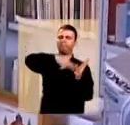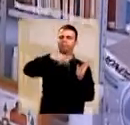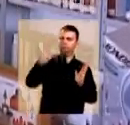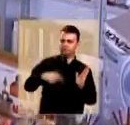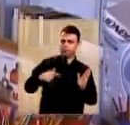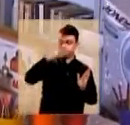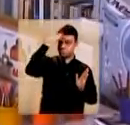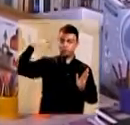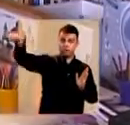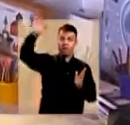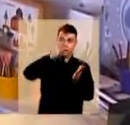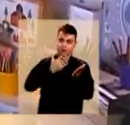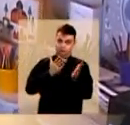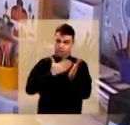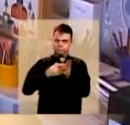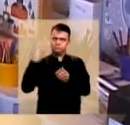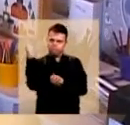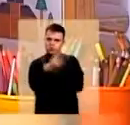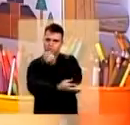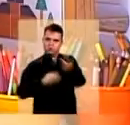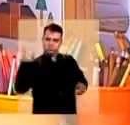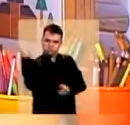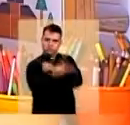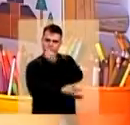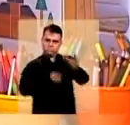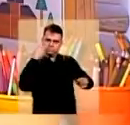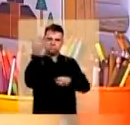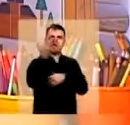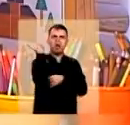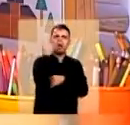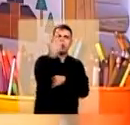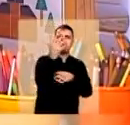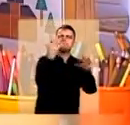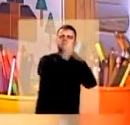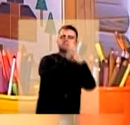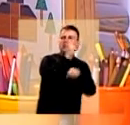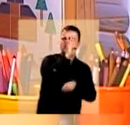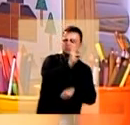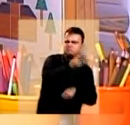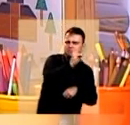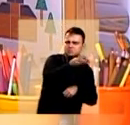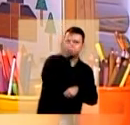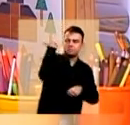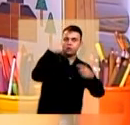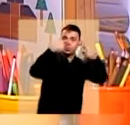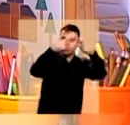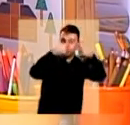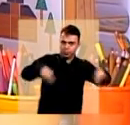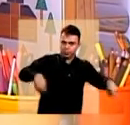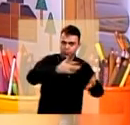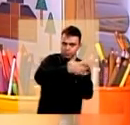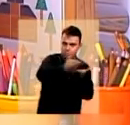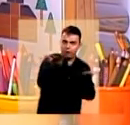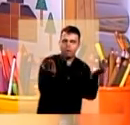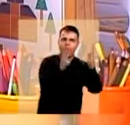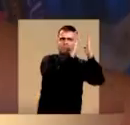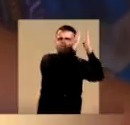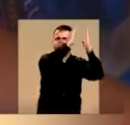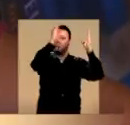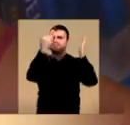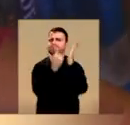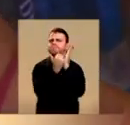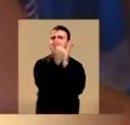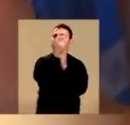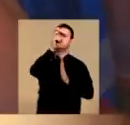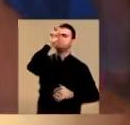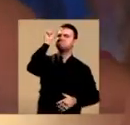foram todos doados para montar a biblioteca. Tinha uns 3.000 livros na inauguração da biblioteca. Agora deve ter